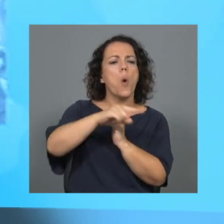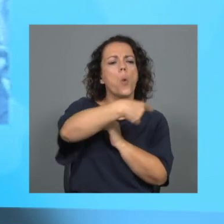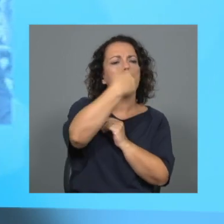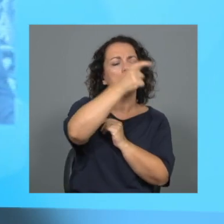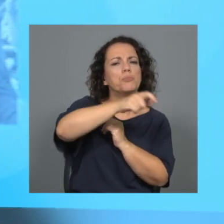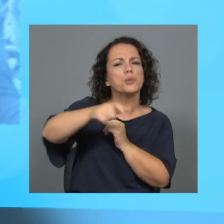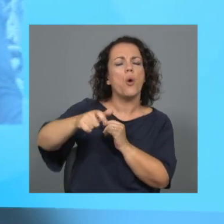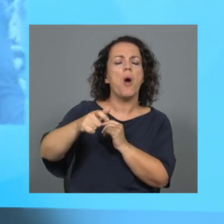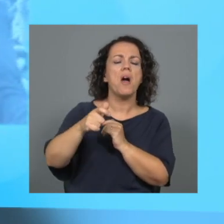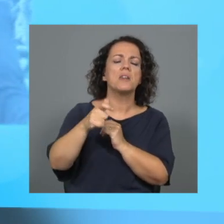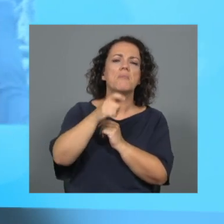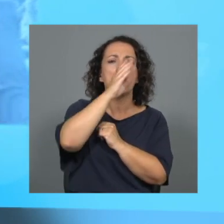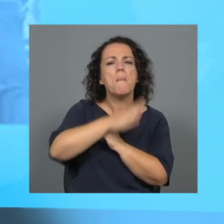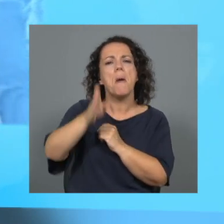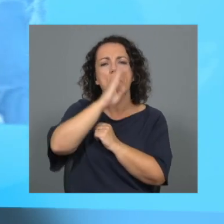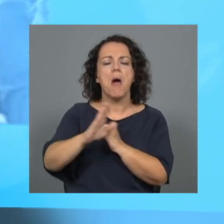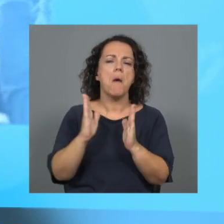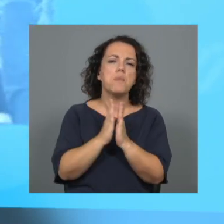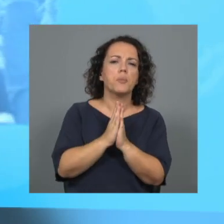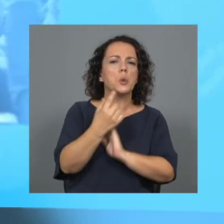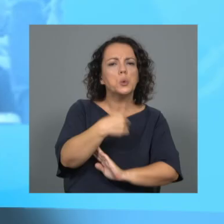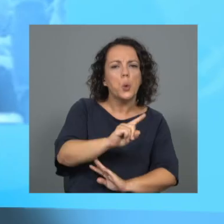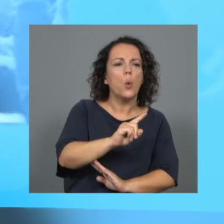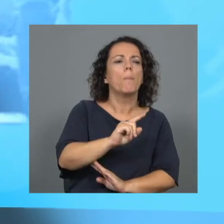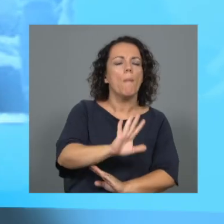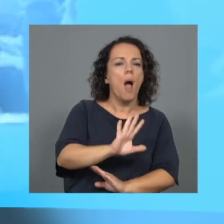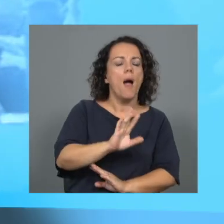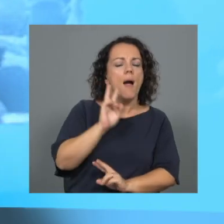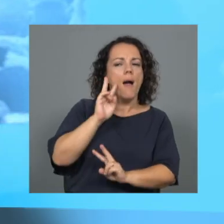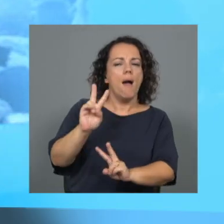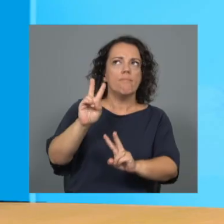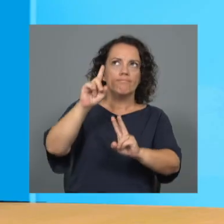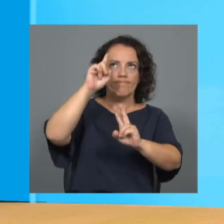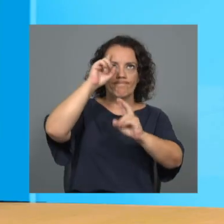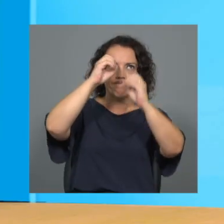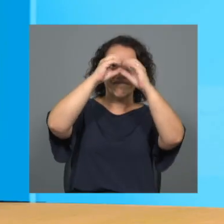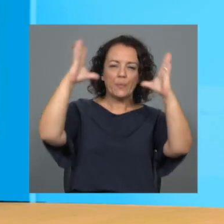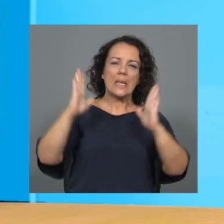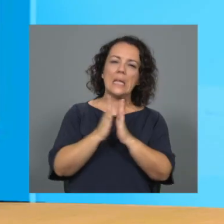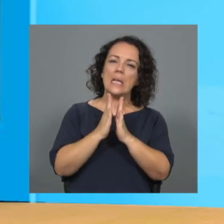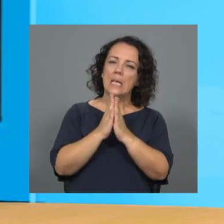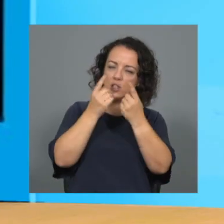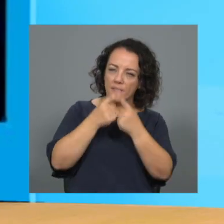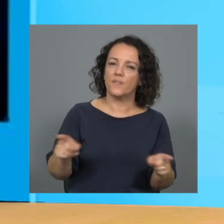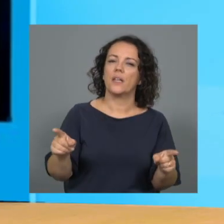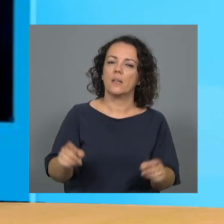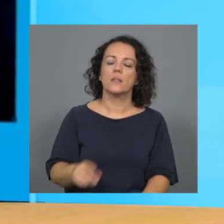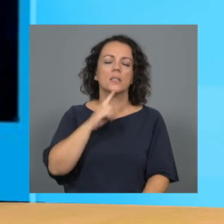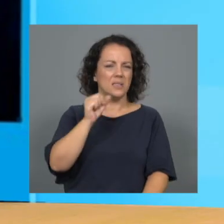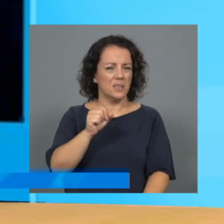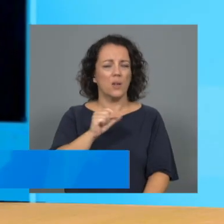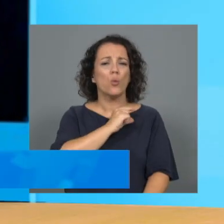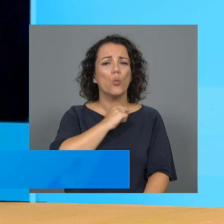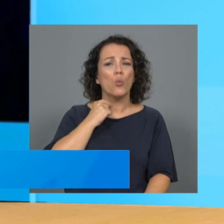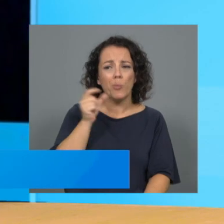tantas vezes há aqui uma percepção diferente de igreja, não é? Sim, o papel do pároco é fundamental e